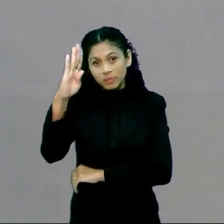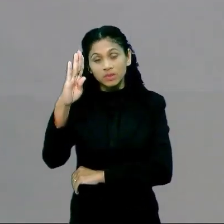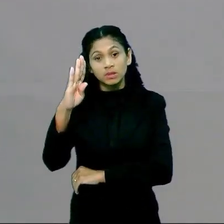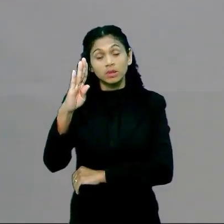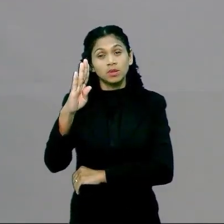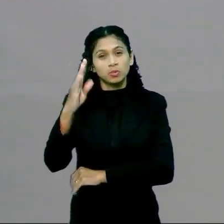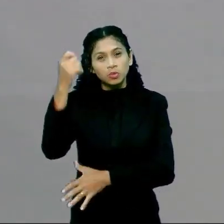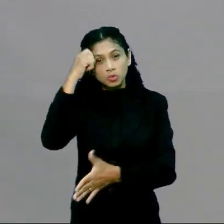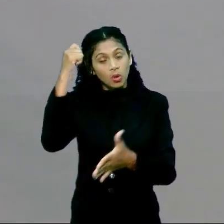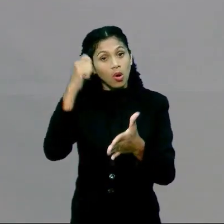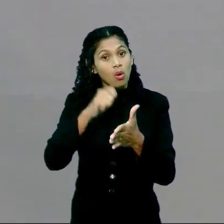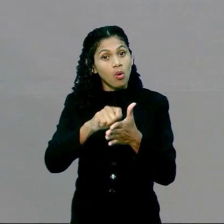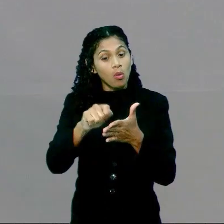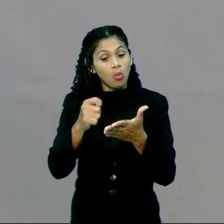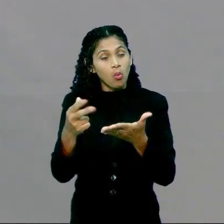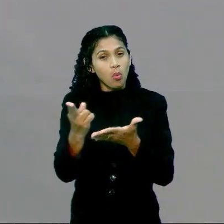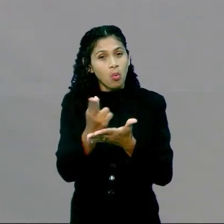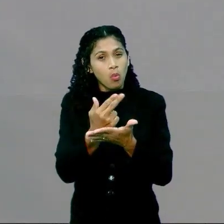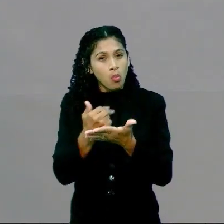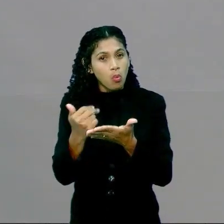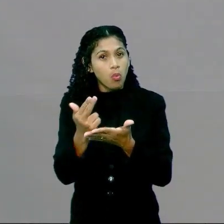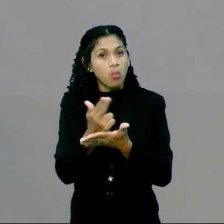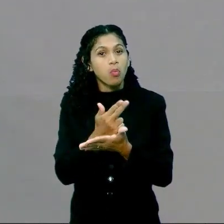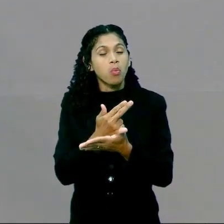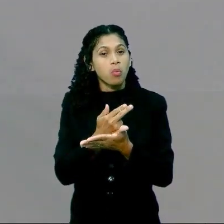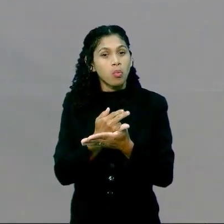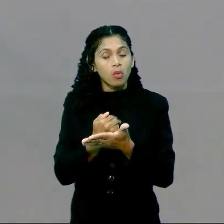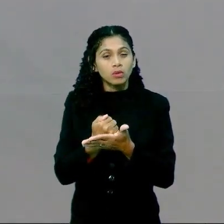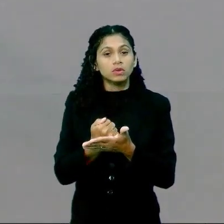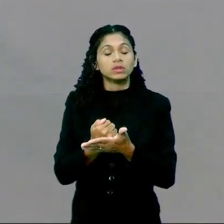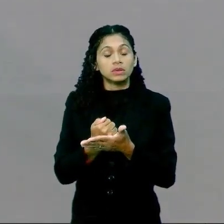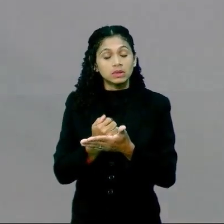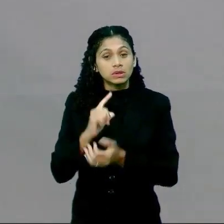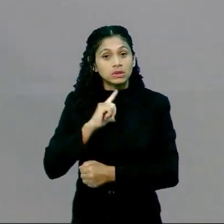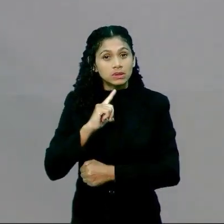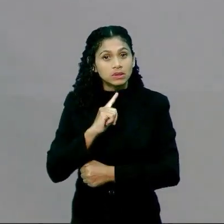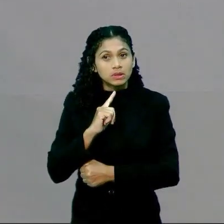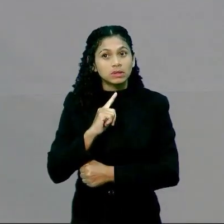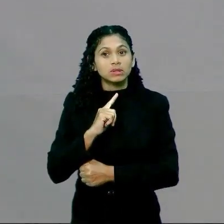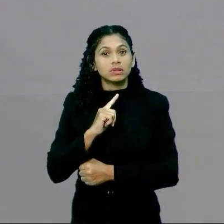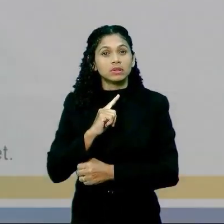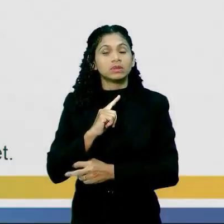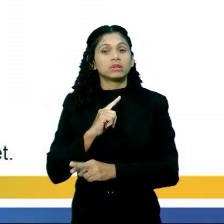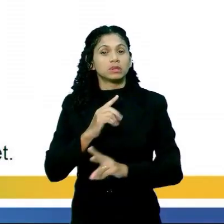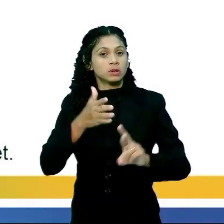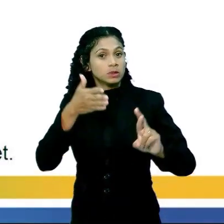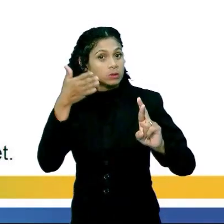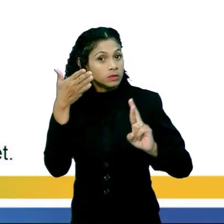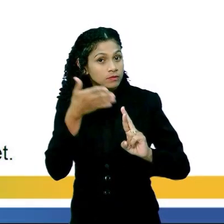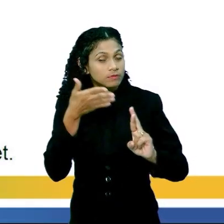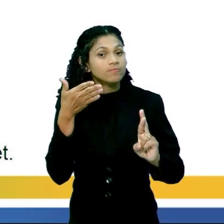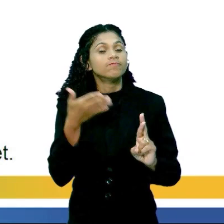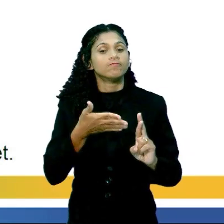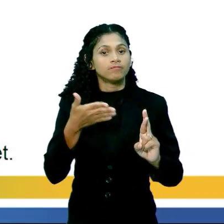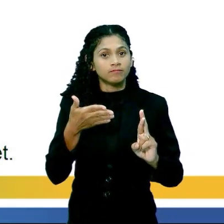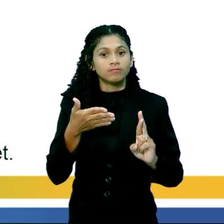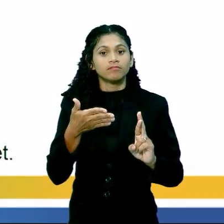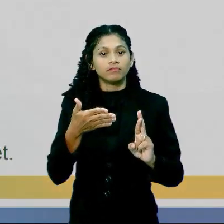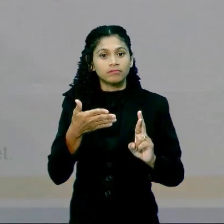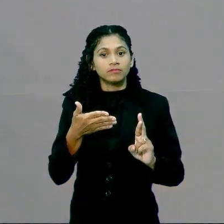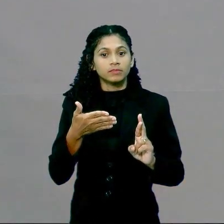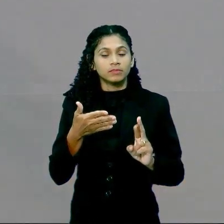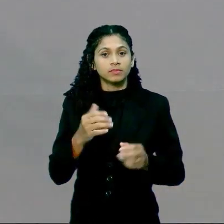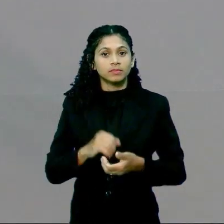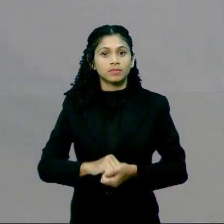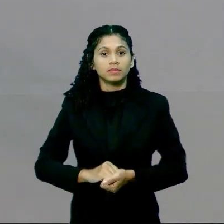que tiveram grande notoriedade e tiveram grande relevância no mundo artístico. Eu estou falando de Leonardo da